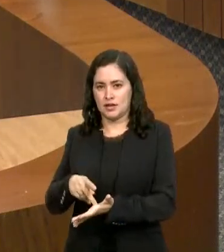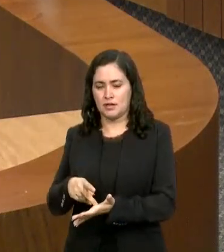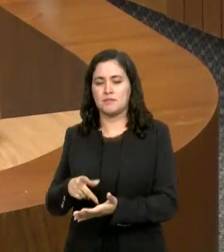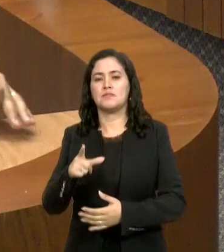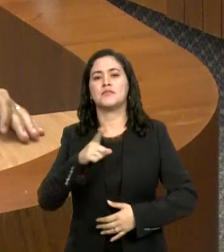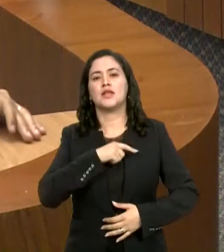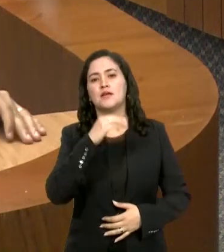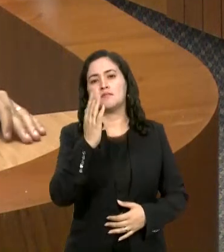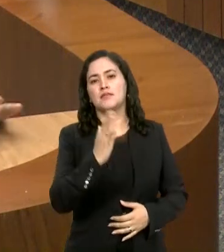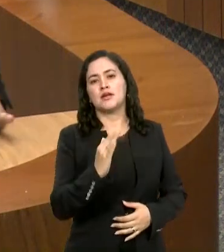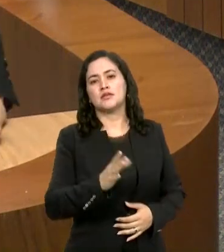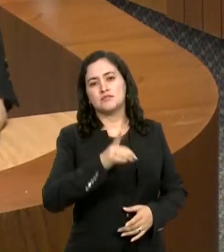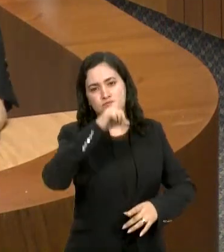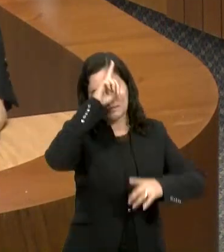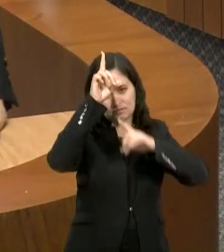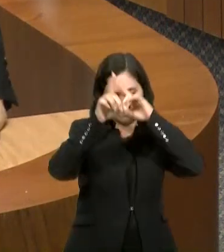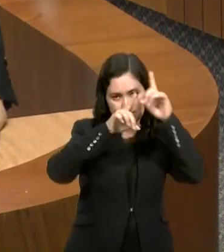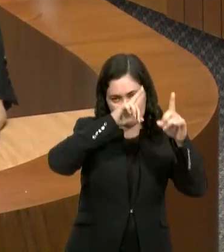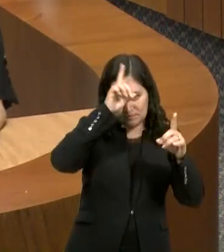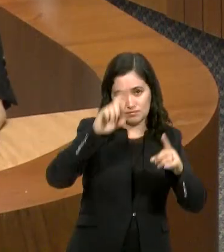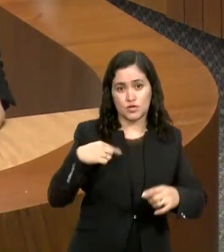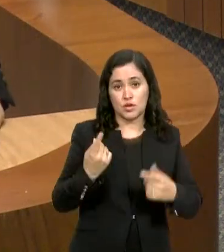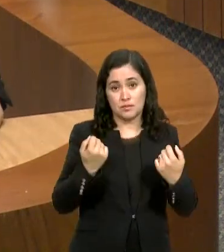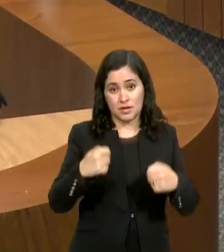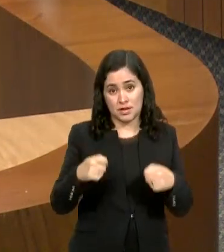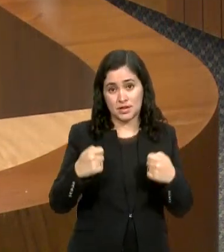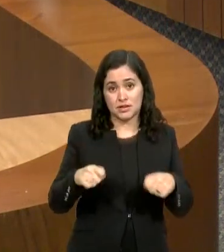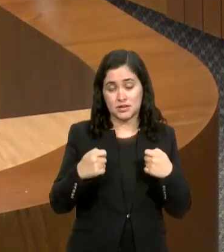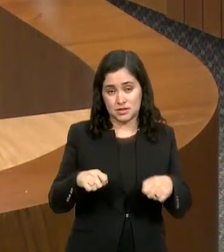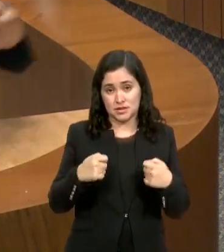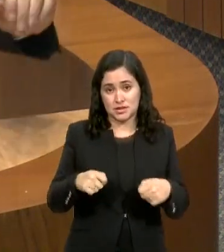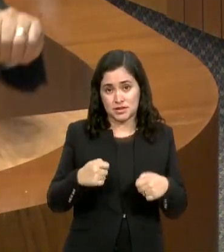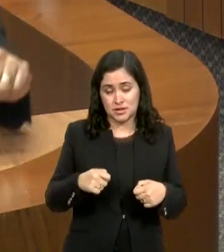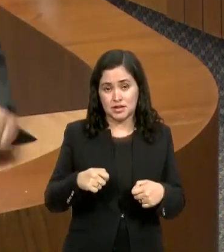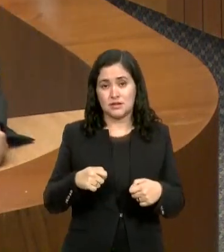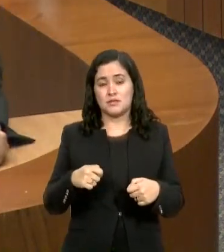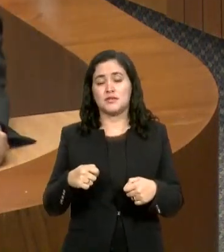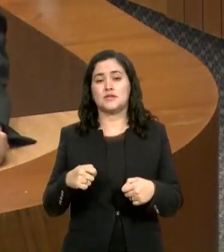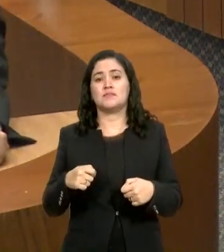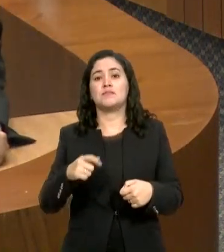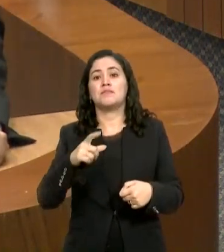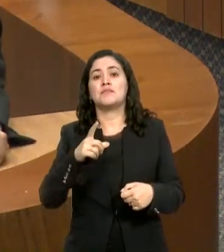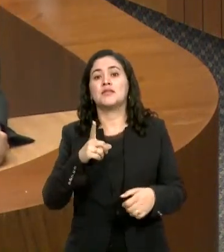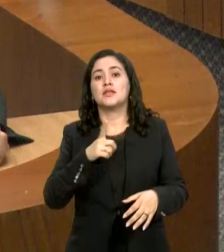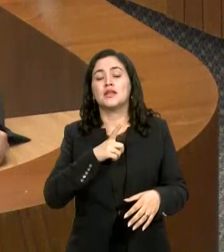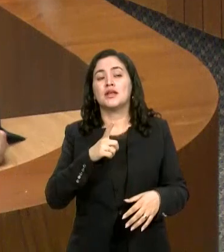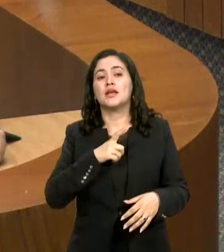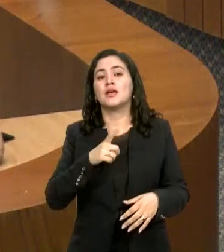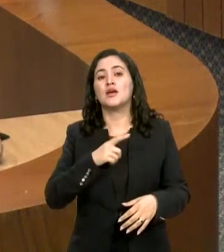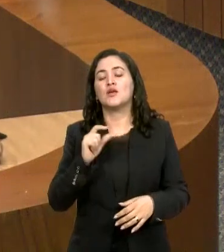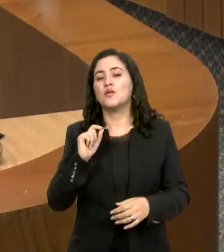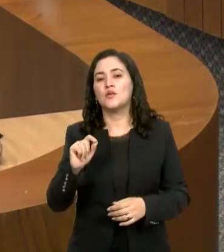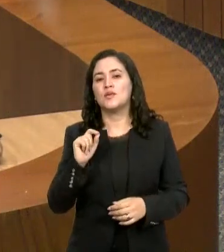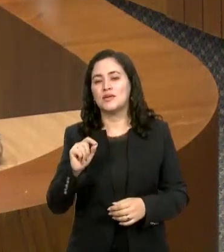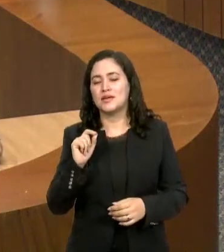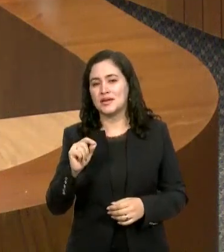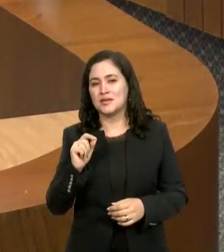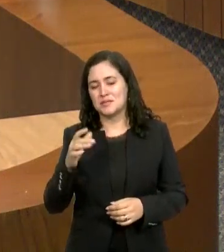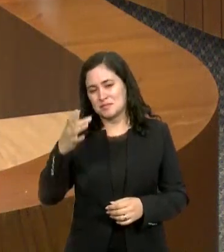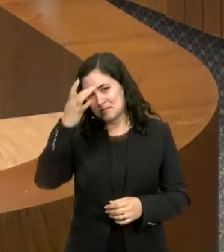ter os pés no Brasil real, porque é de invenção, basta o que já fizeram no passado. Viva o